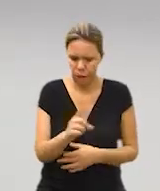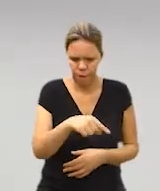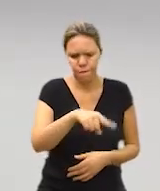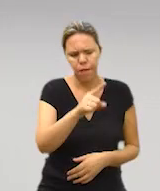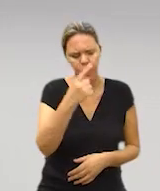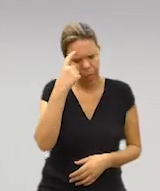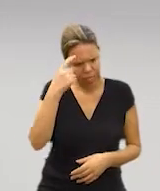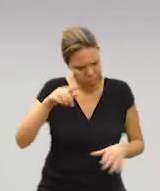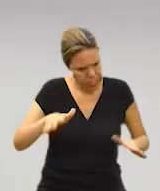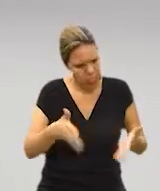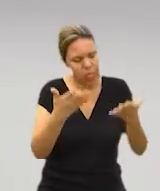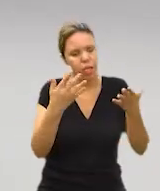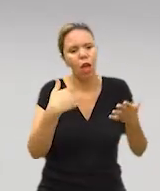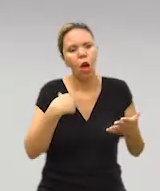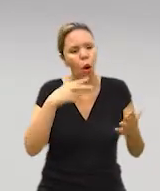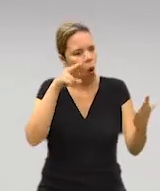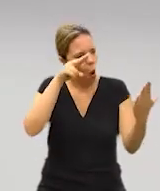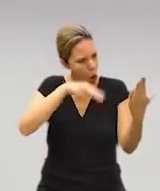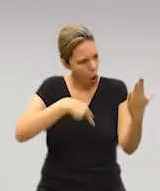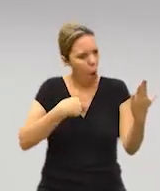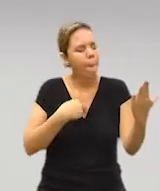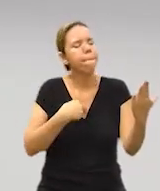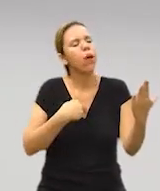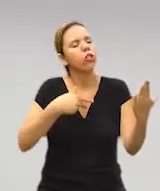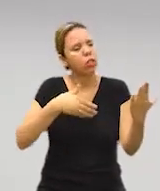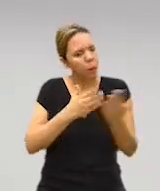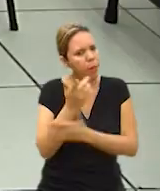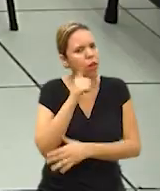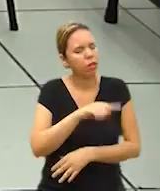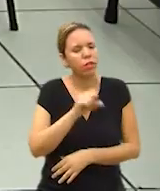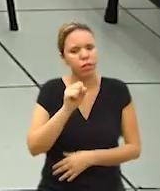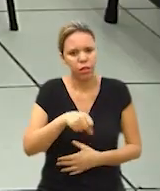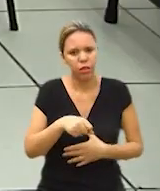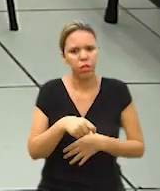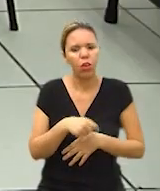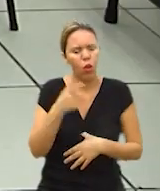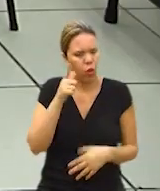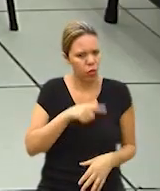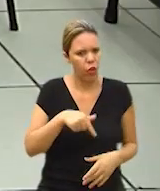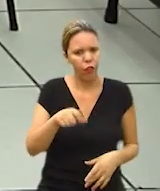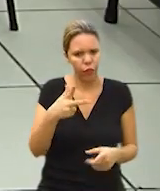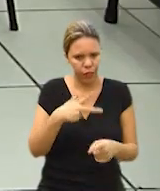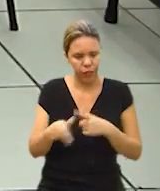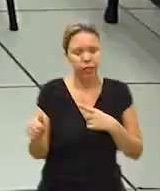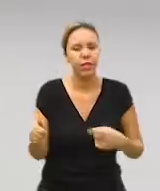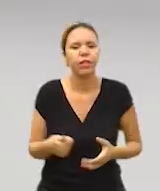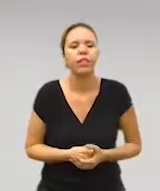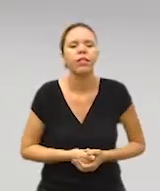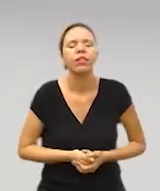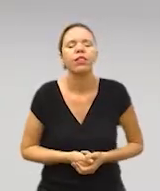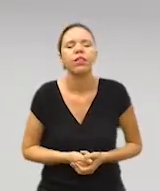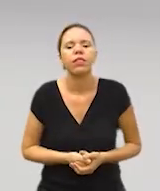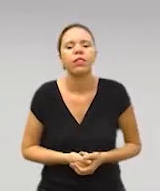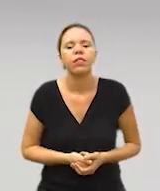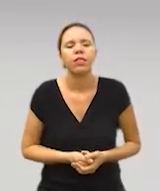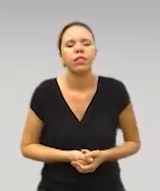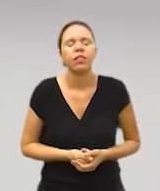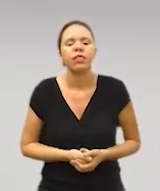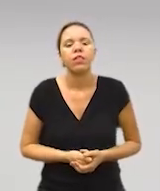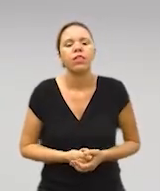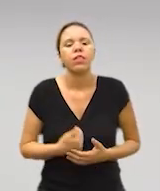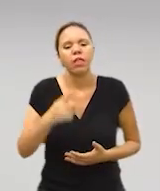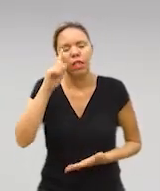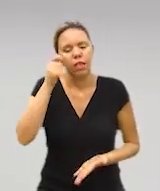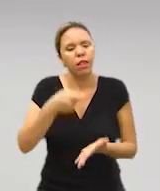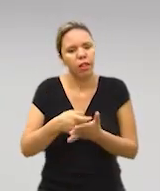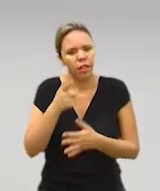falo para ele, olha, todo dia no espelho e fala, eu posso ser aprovado nessa prova. Eu posso, eu consigo, eu vou vencer. Exatamente, eu vou conseguir. E eu